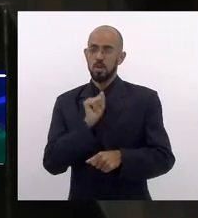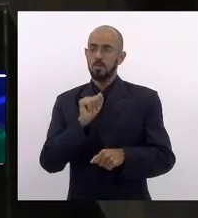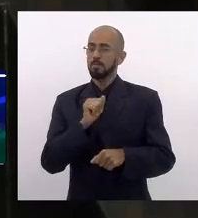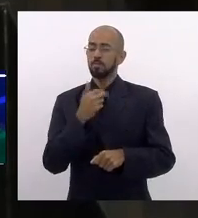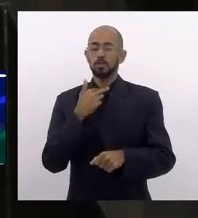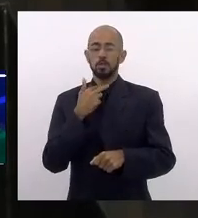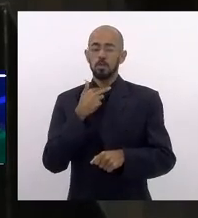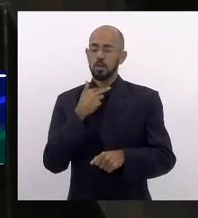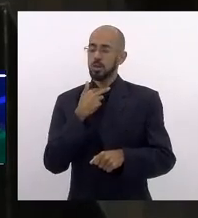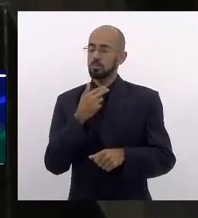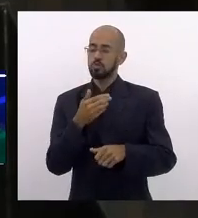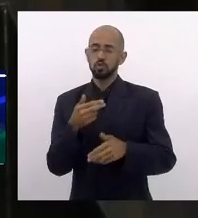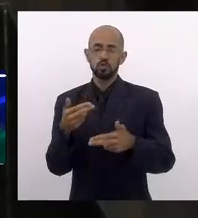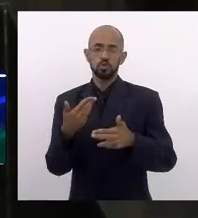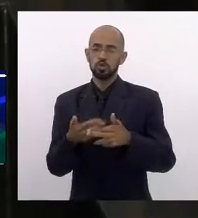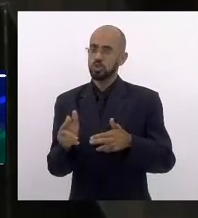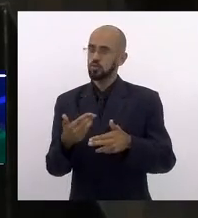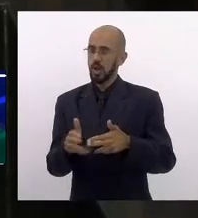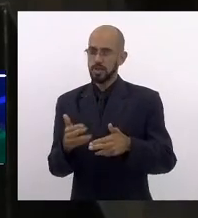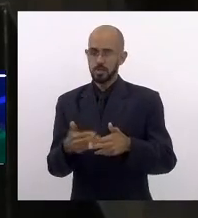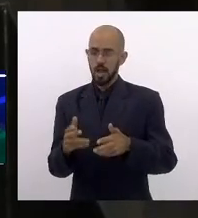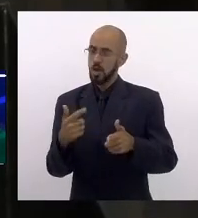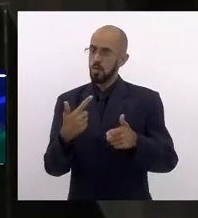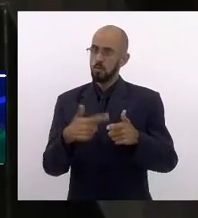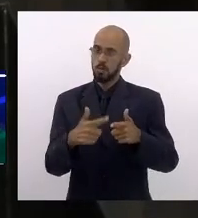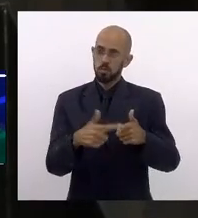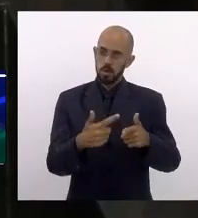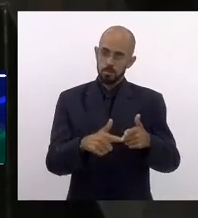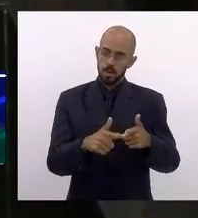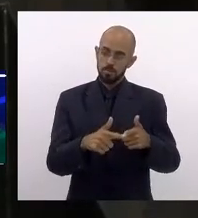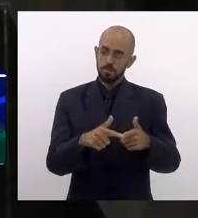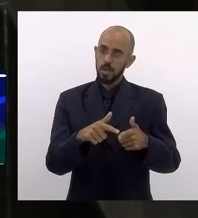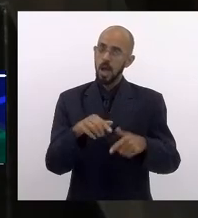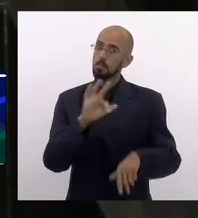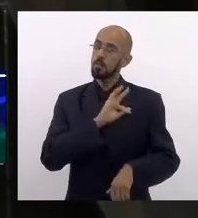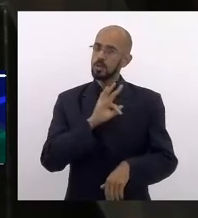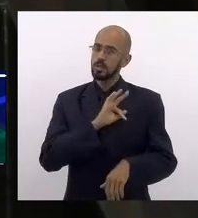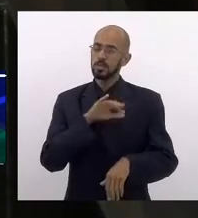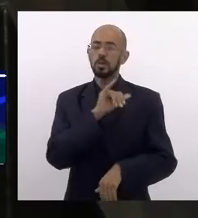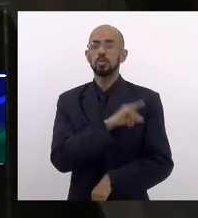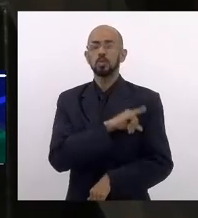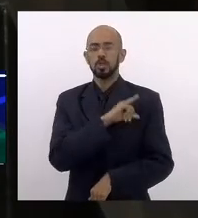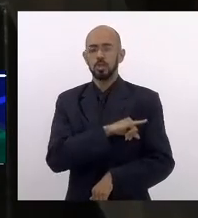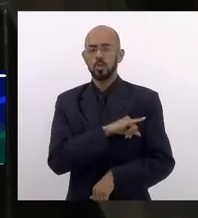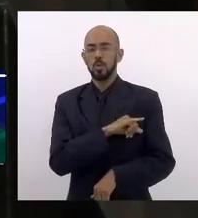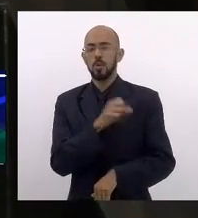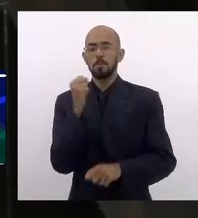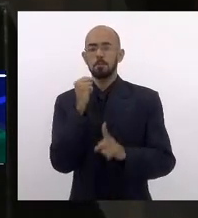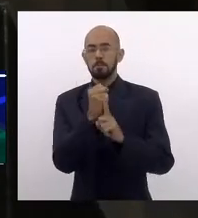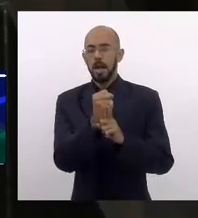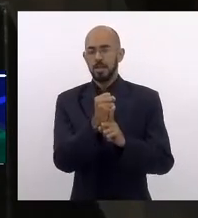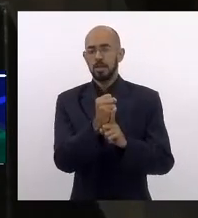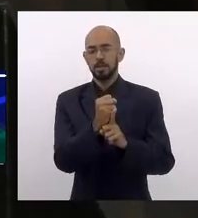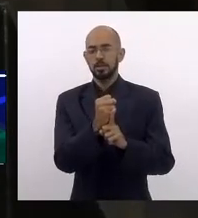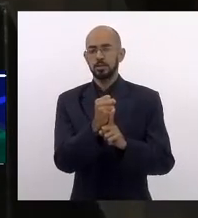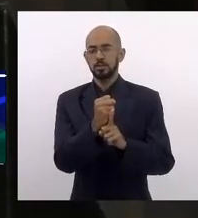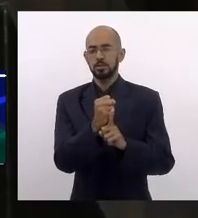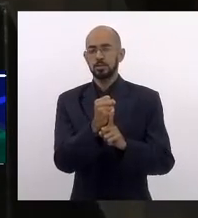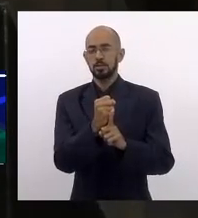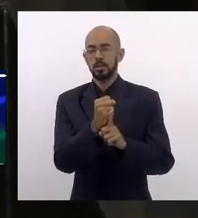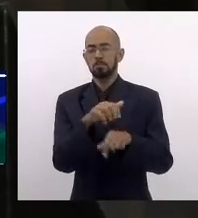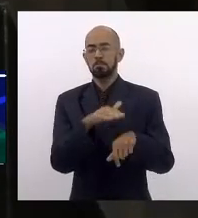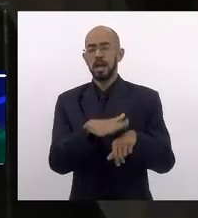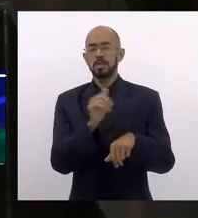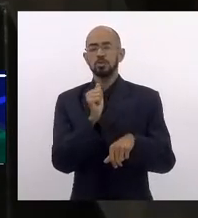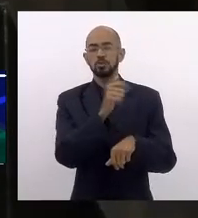varrer o lixo para baixo do tapete. A polícia desse Estado mata muito. Mata muito. Mata muito além do que os outros Estados. Não